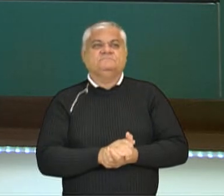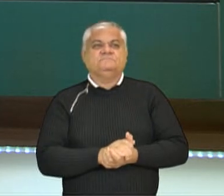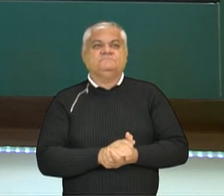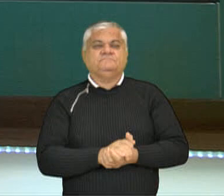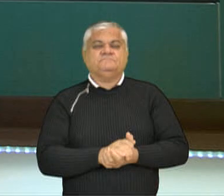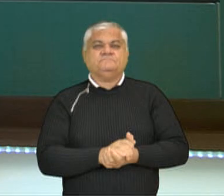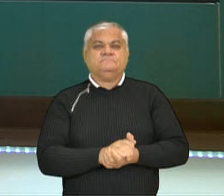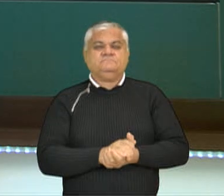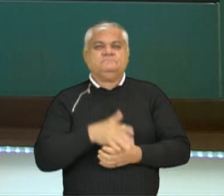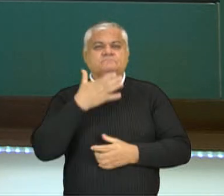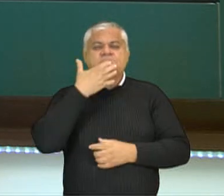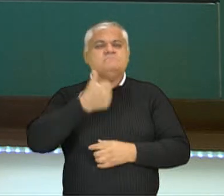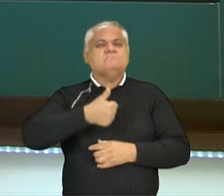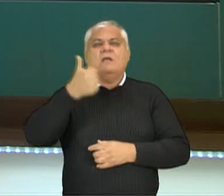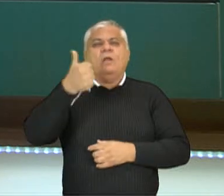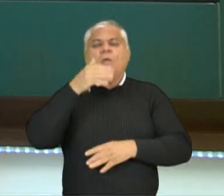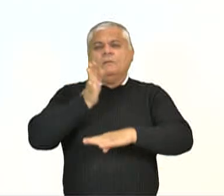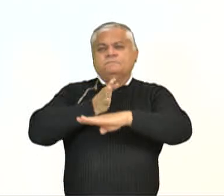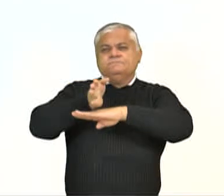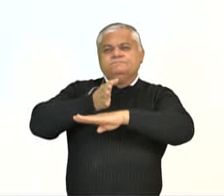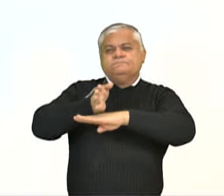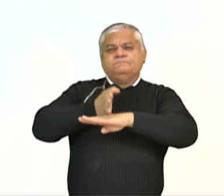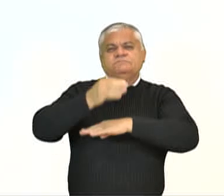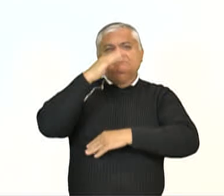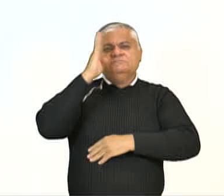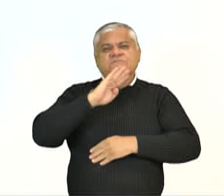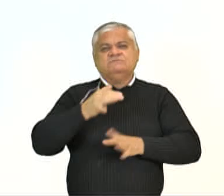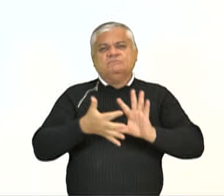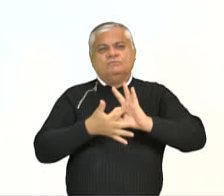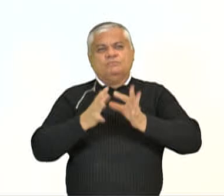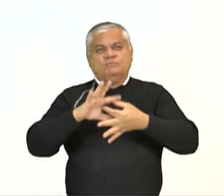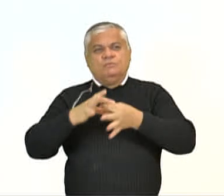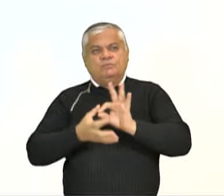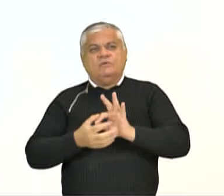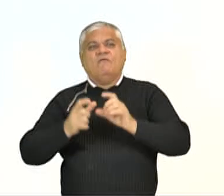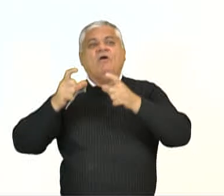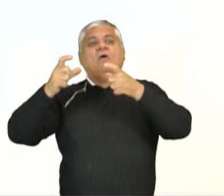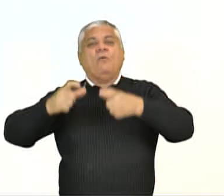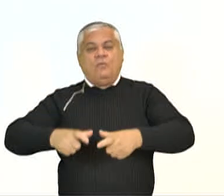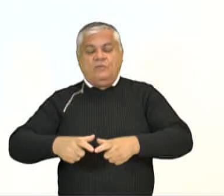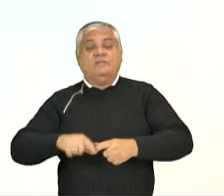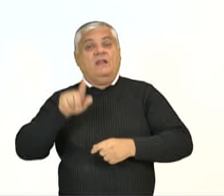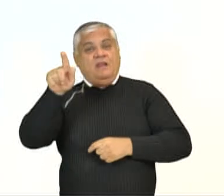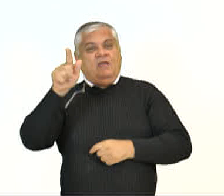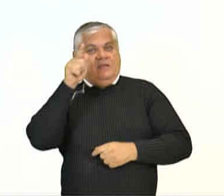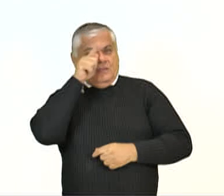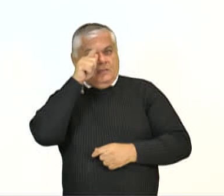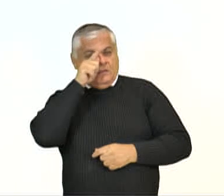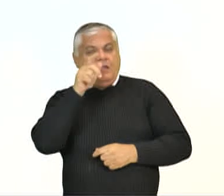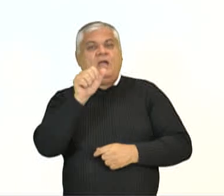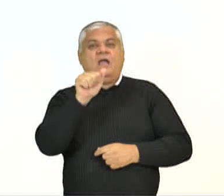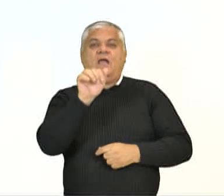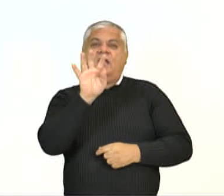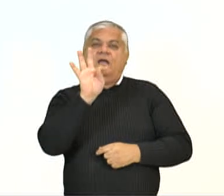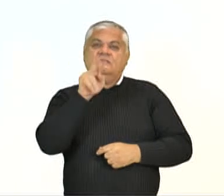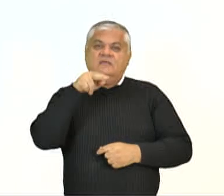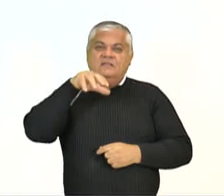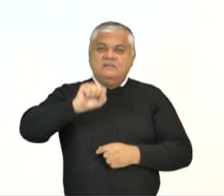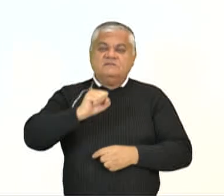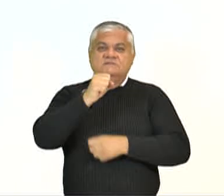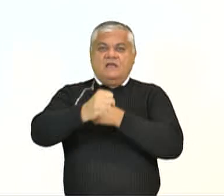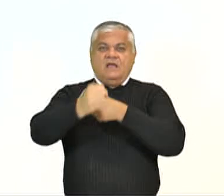As melhores participações do Brasil em Jogos Paralímpicos. Então, a gente teve a primeira participação em Atenas,